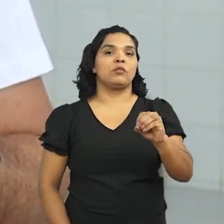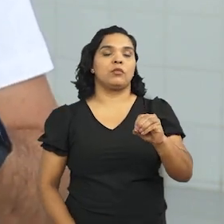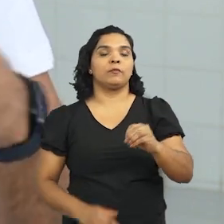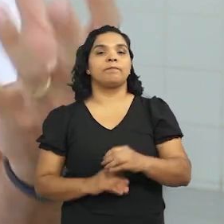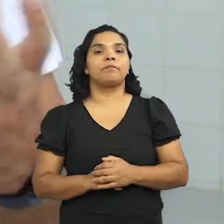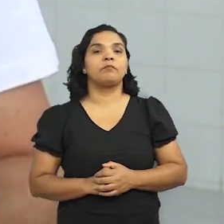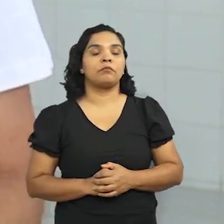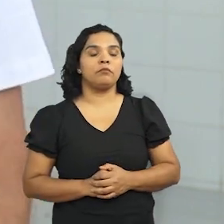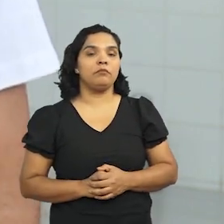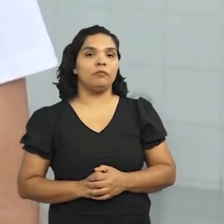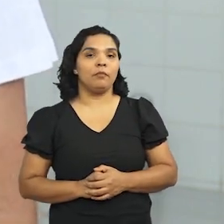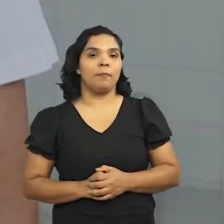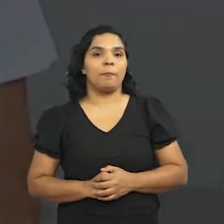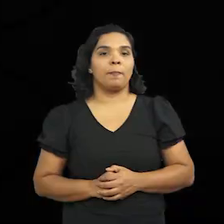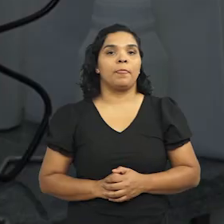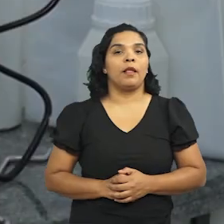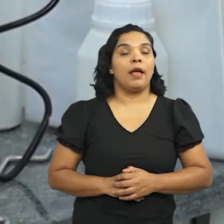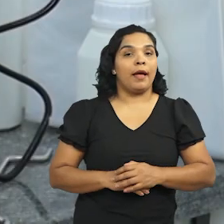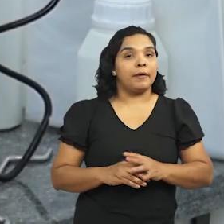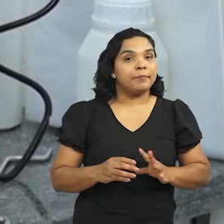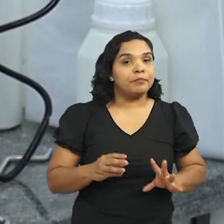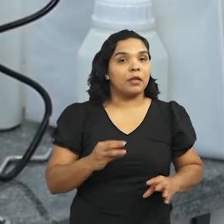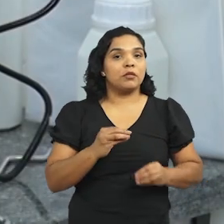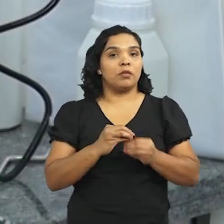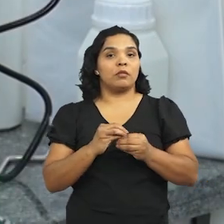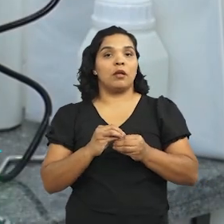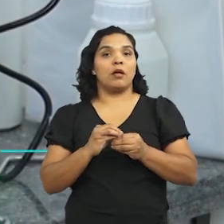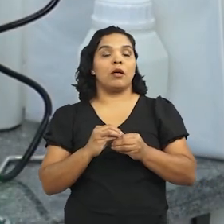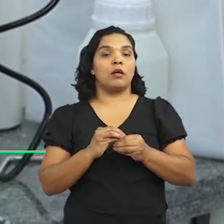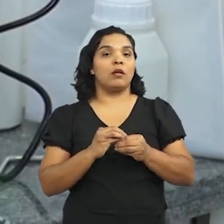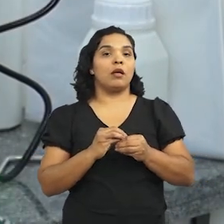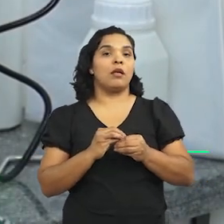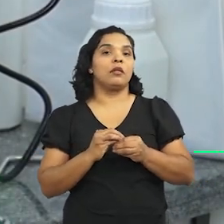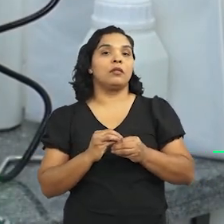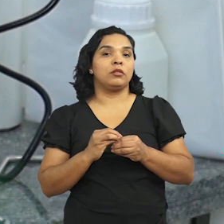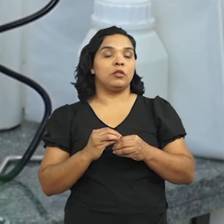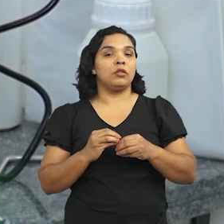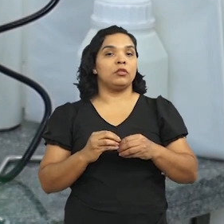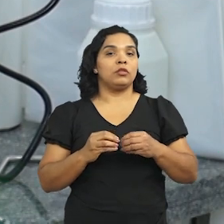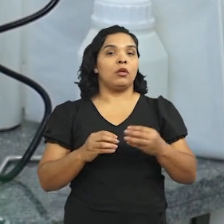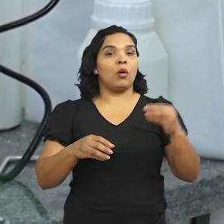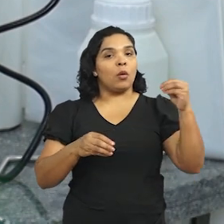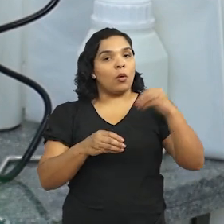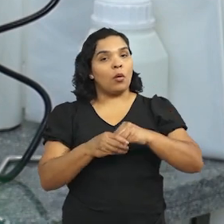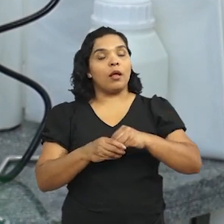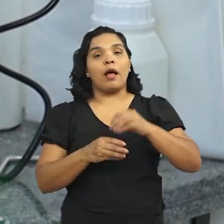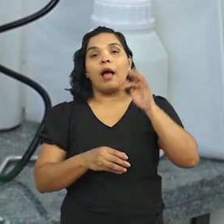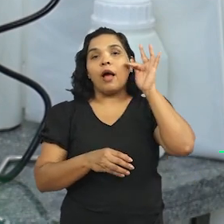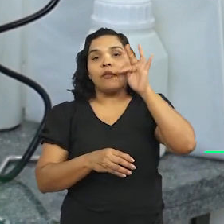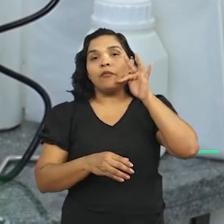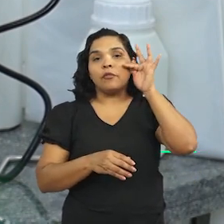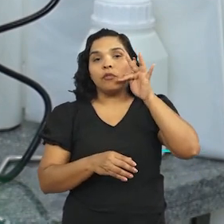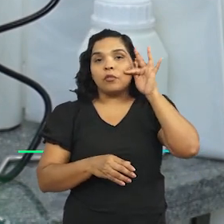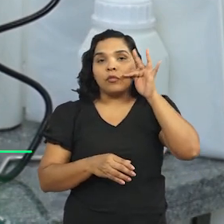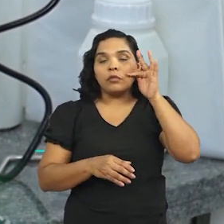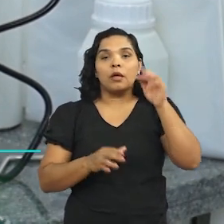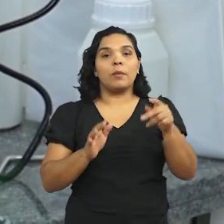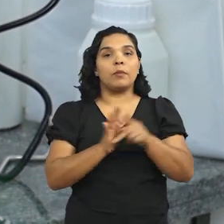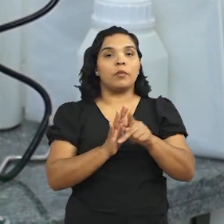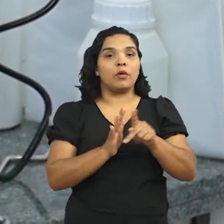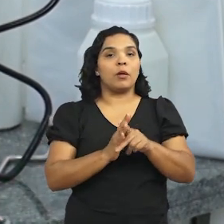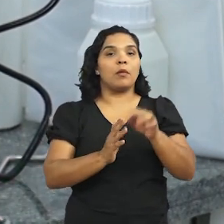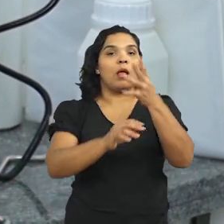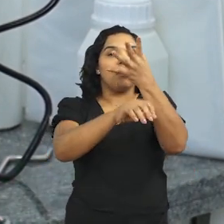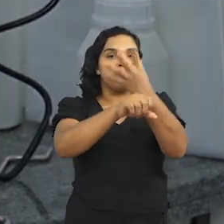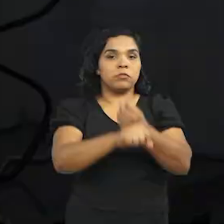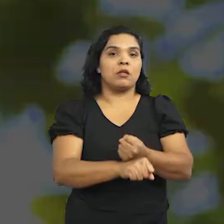frutas do nosso sertão produtivo. A gente adicionou o puçá, né? Teve essa adição de puçá. Por quê? Puçá